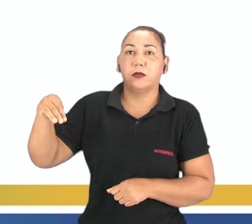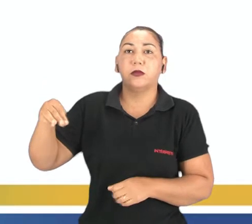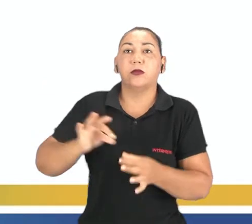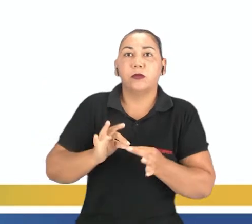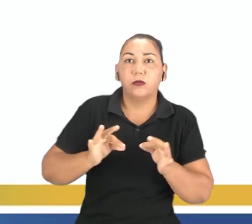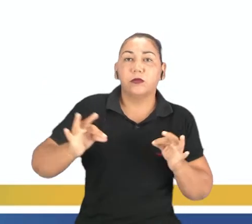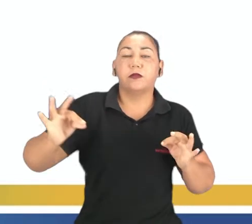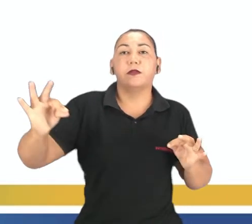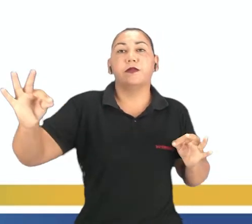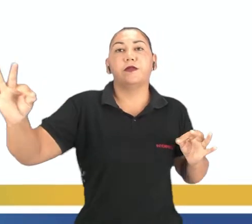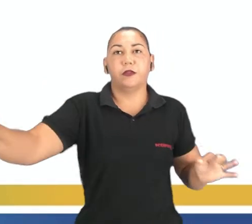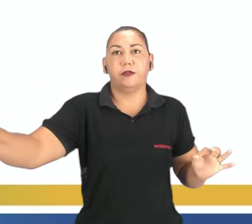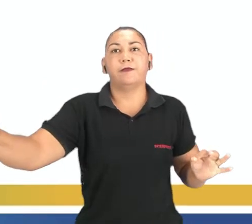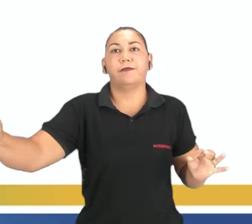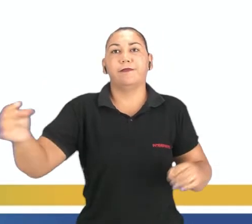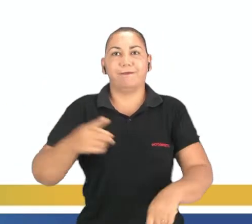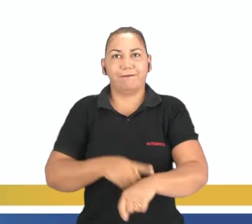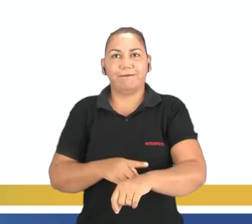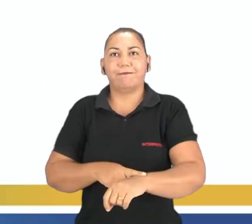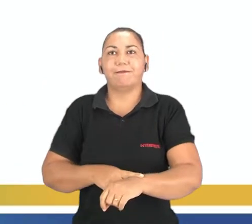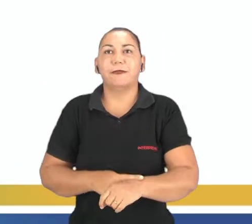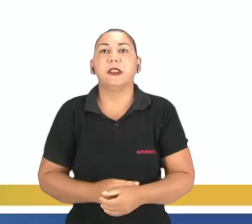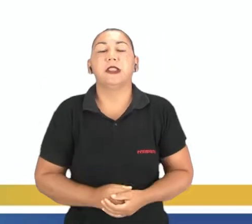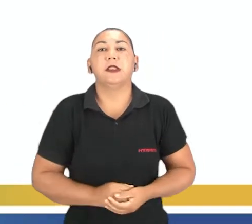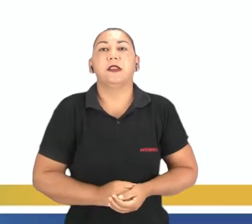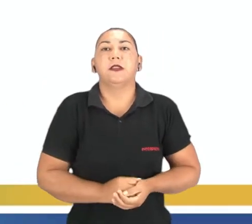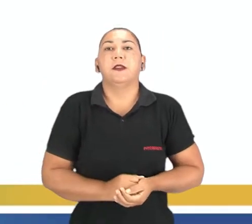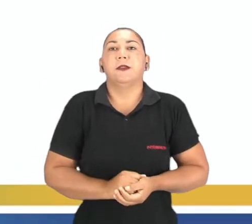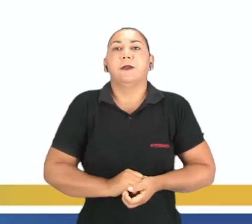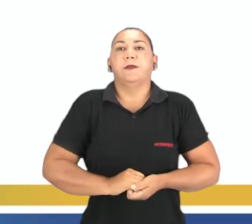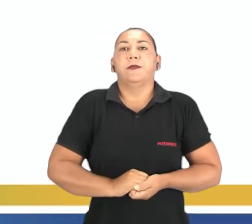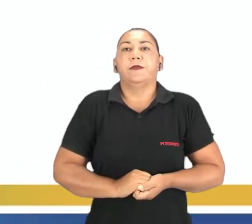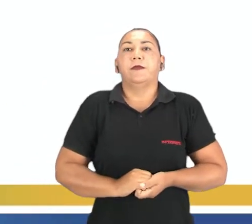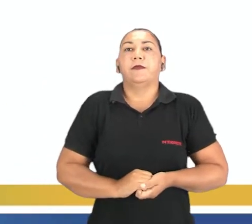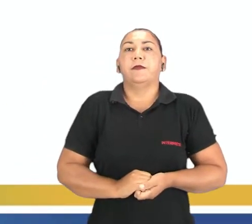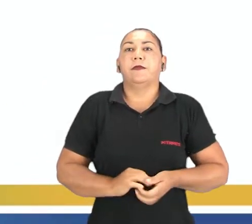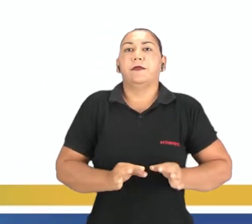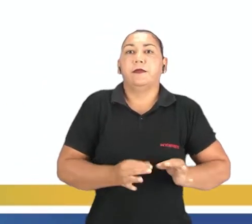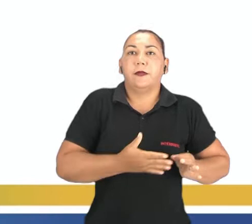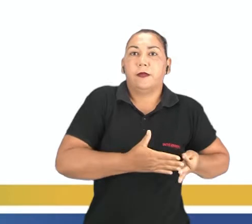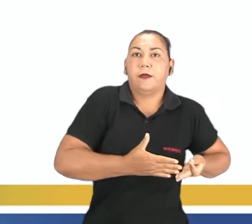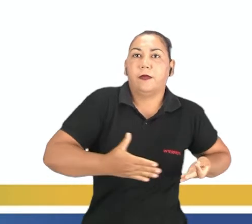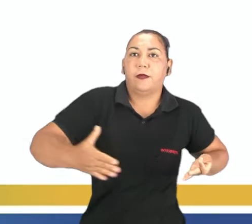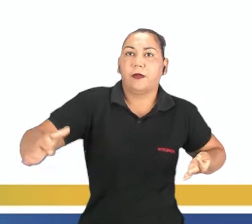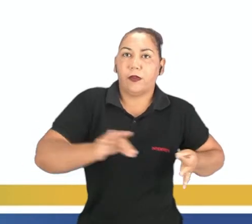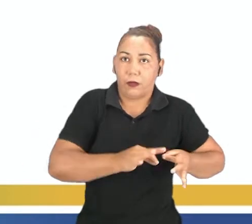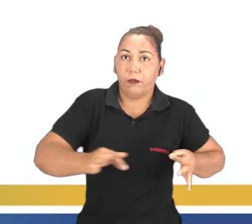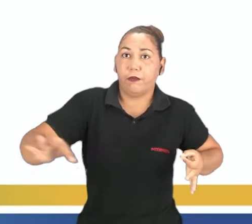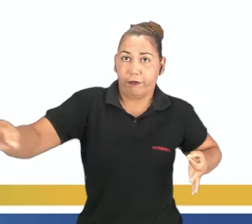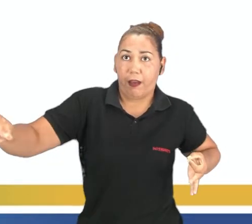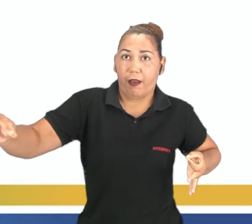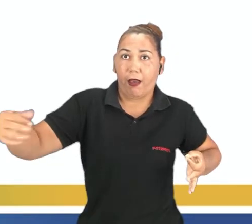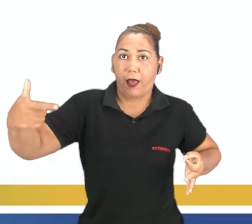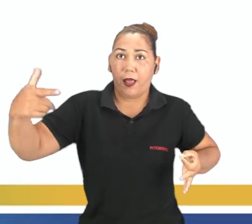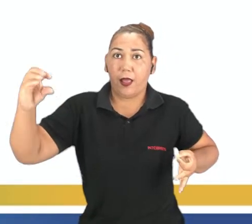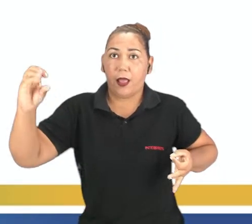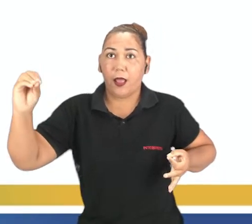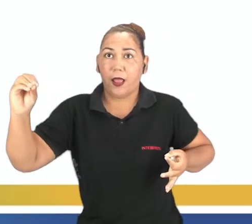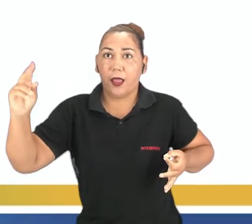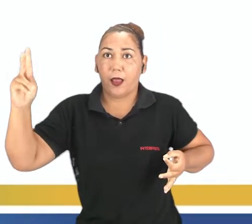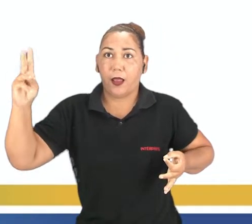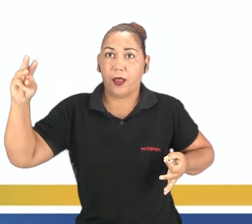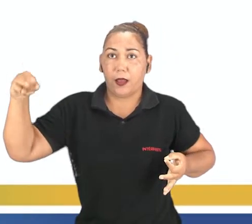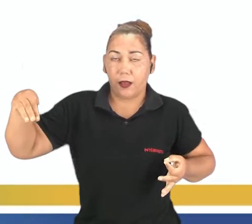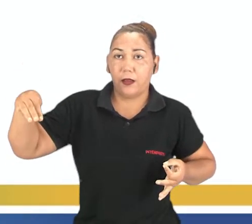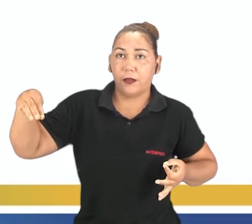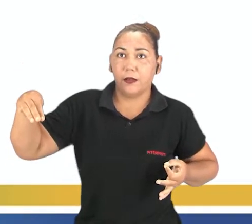100 km por hora num espaço aí de 200 km percorrido. Observem que ambas, né, essas